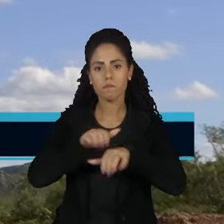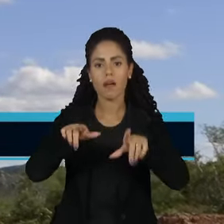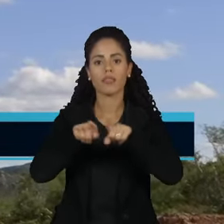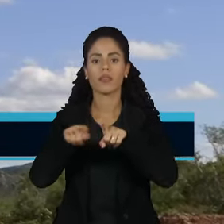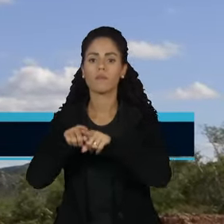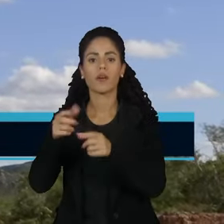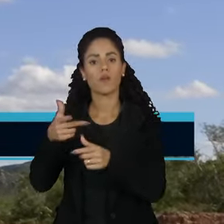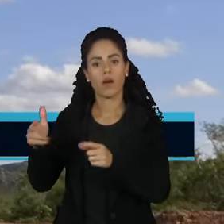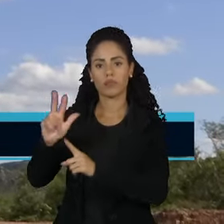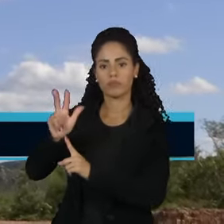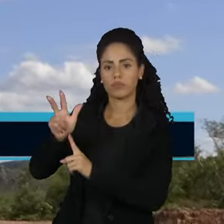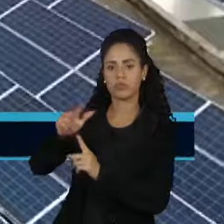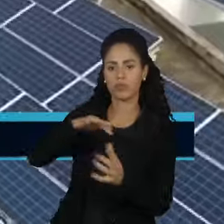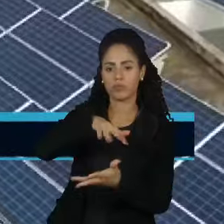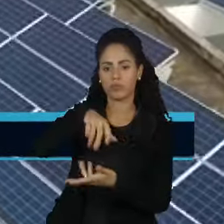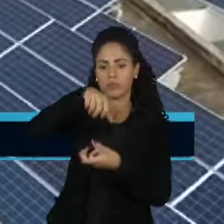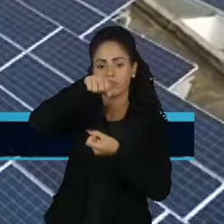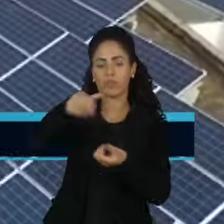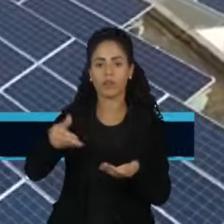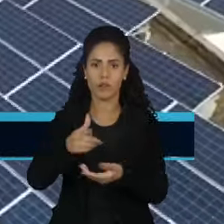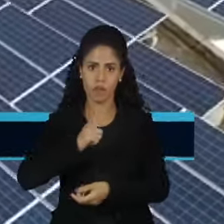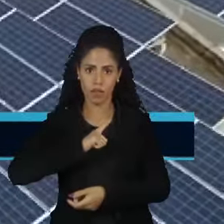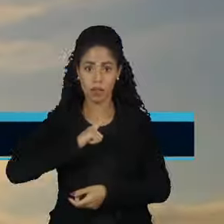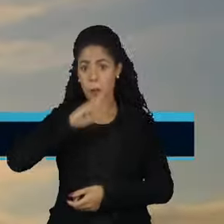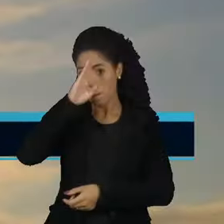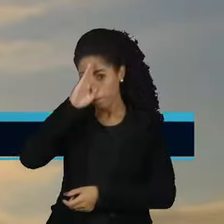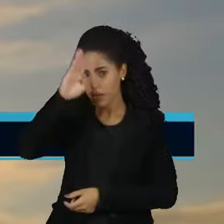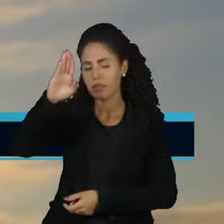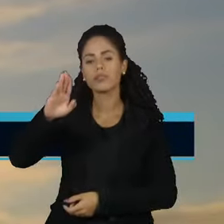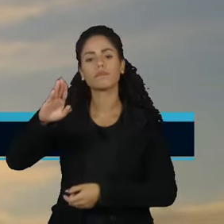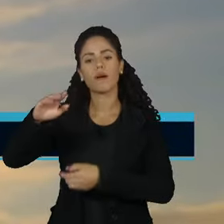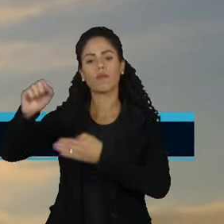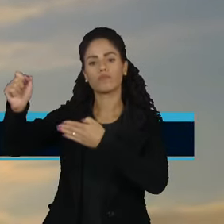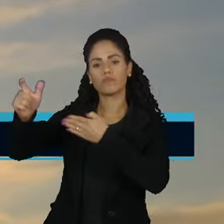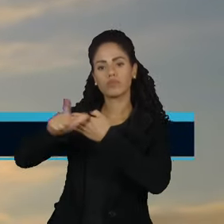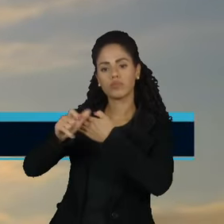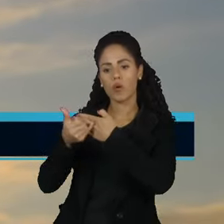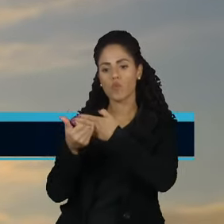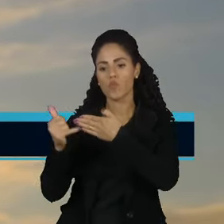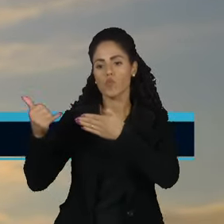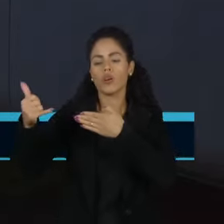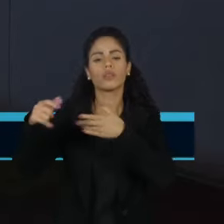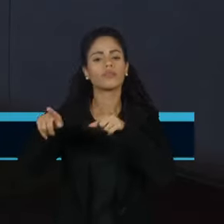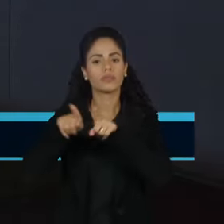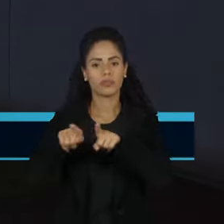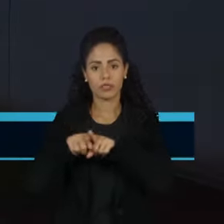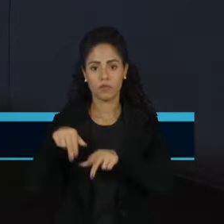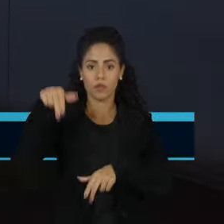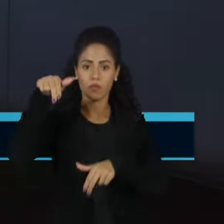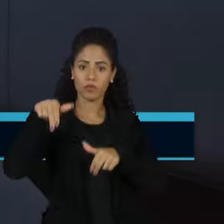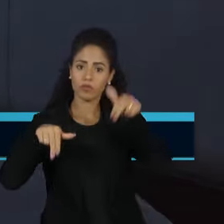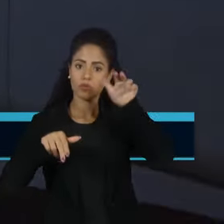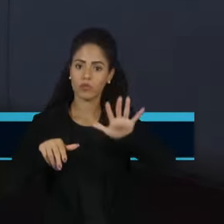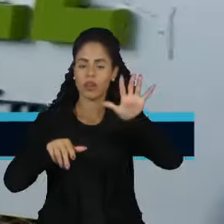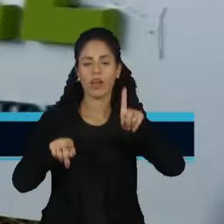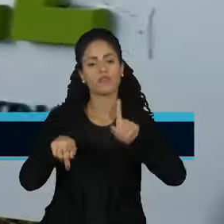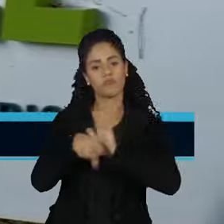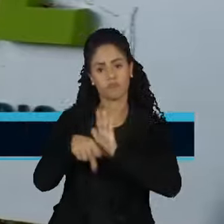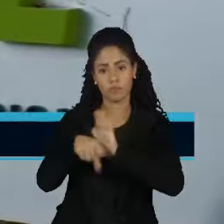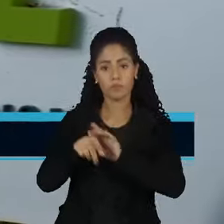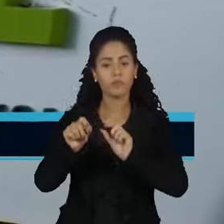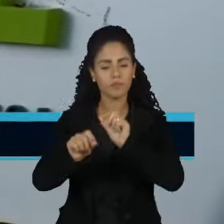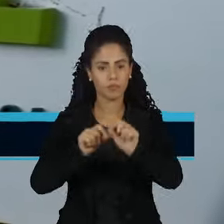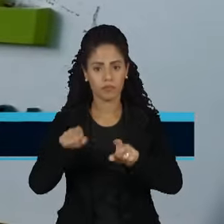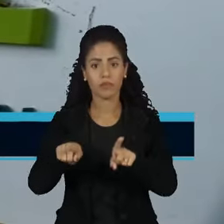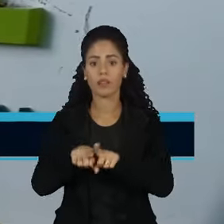usinas de energia renovável no Brasil, principalmente a solar e a eólica, na região Nordeste e no Norte de Minas Gerais. Segundo a